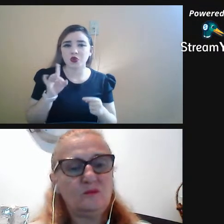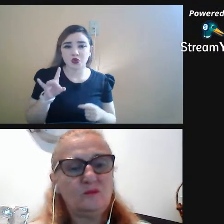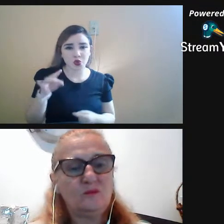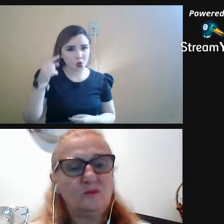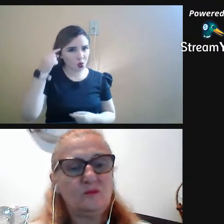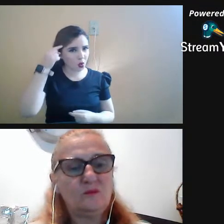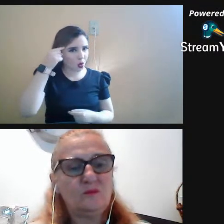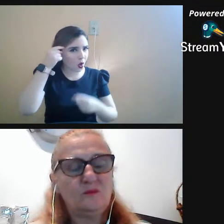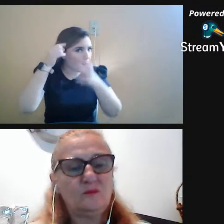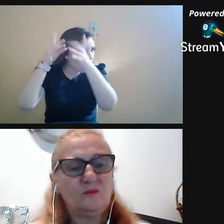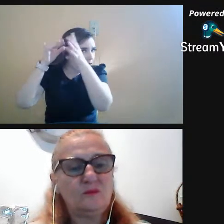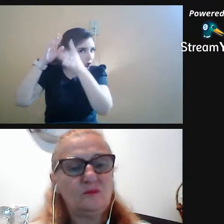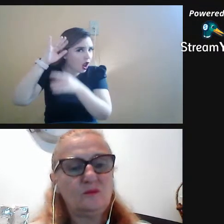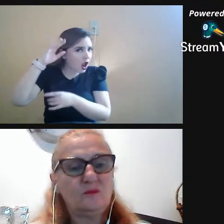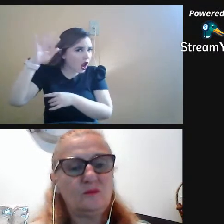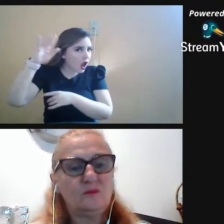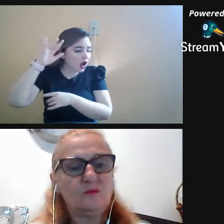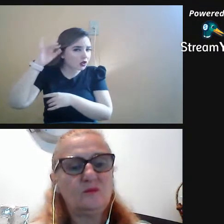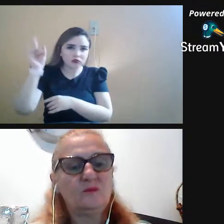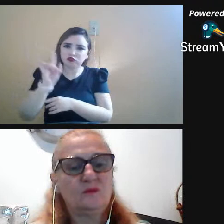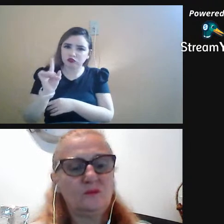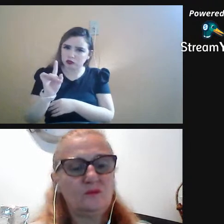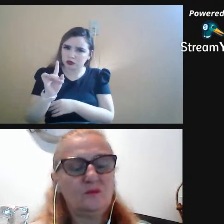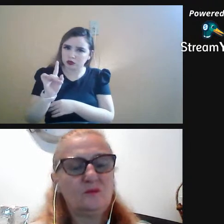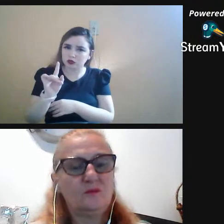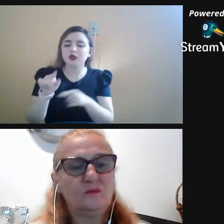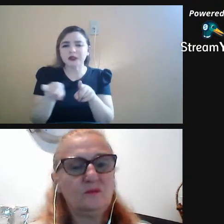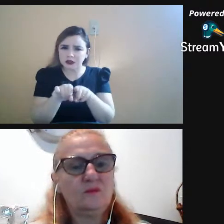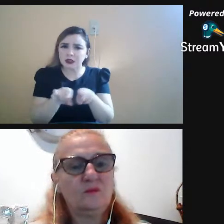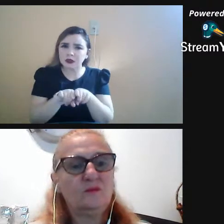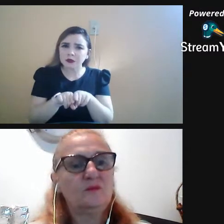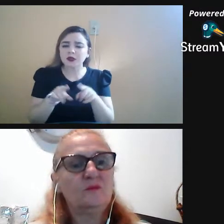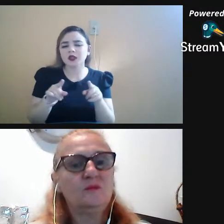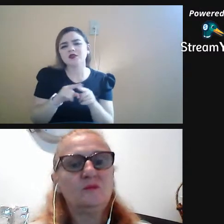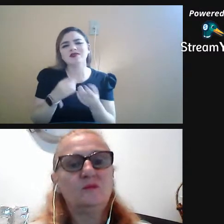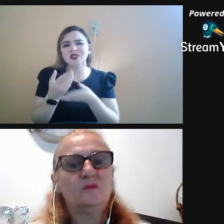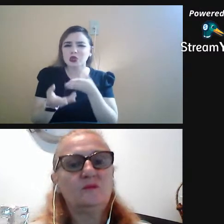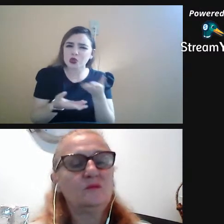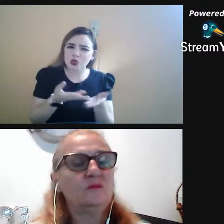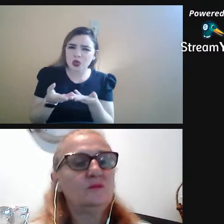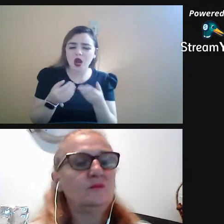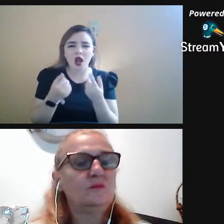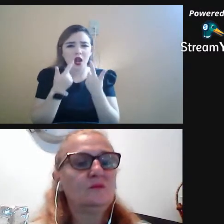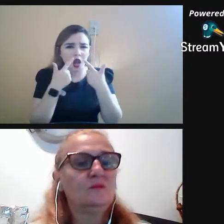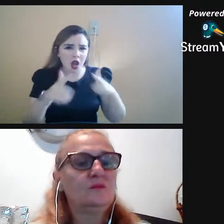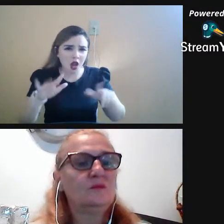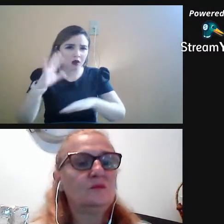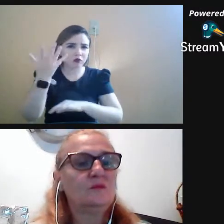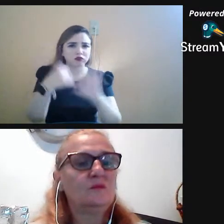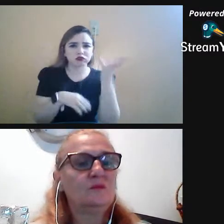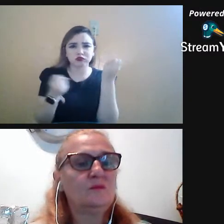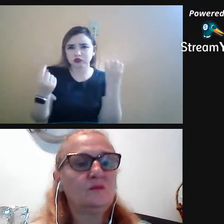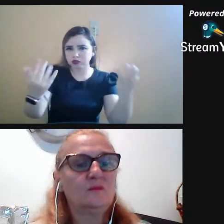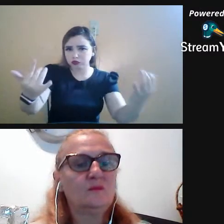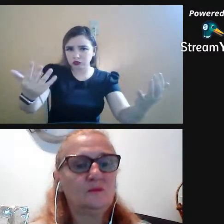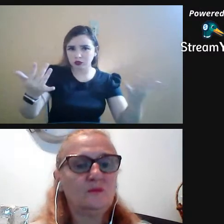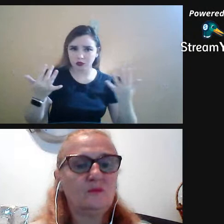conscientização da importância da preservação da natureza, do meio ambiente, de como nós nos